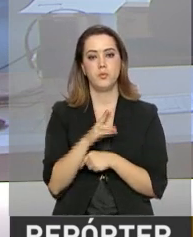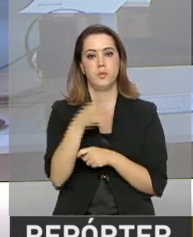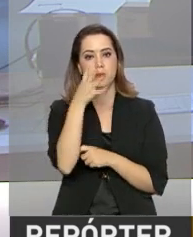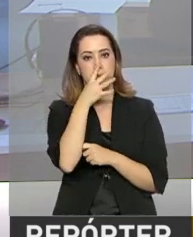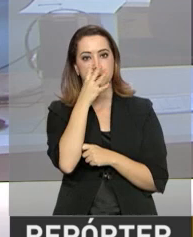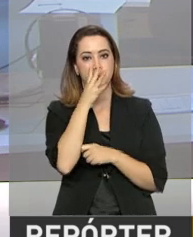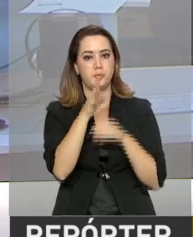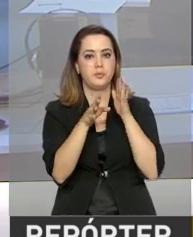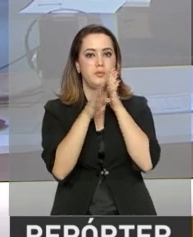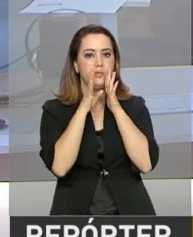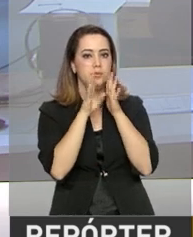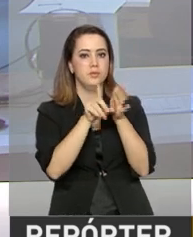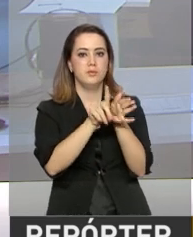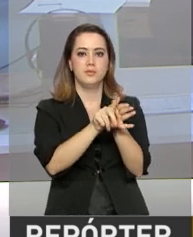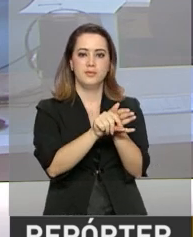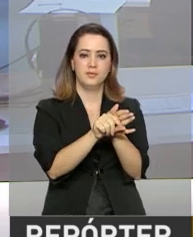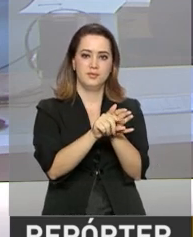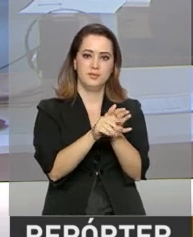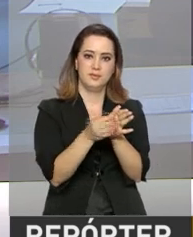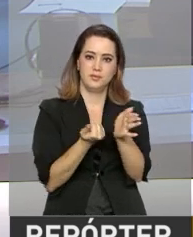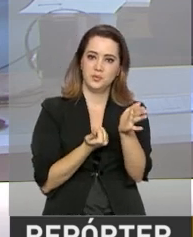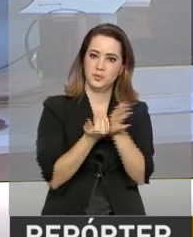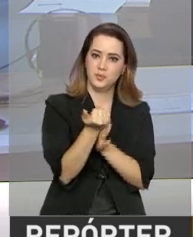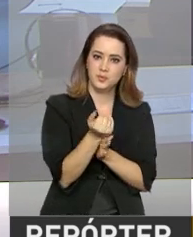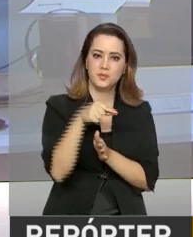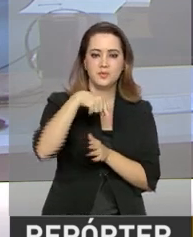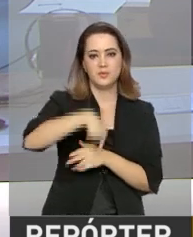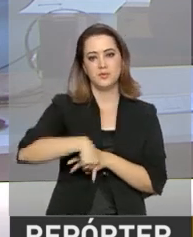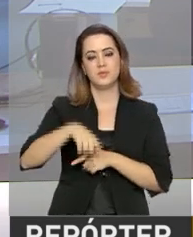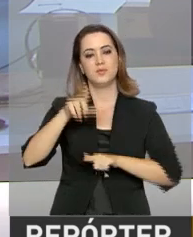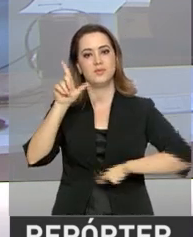NBR. Acompanhe também as novidades em nossas redes sociais.